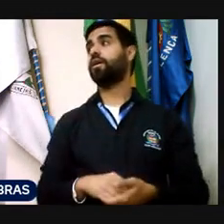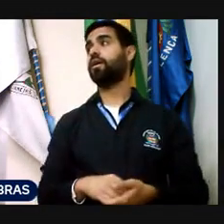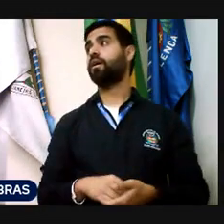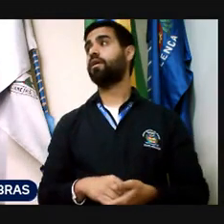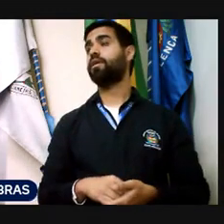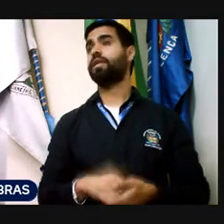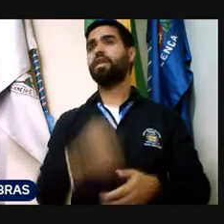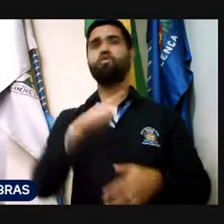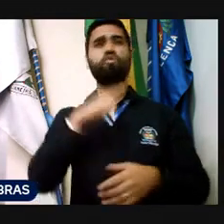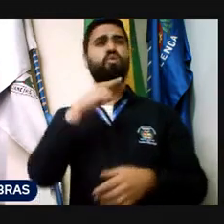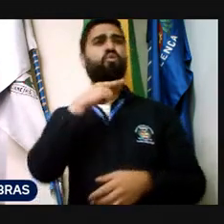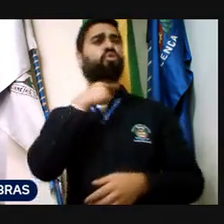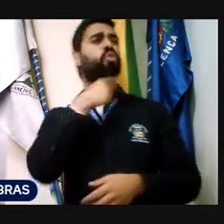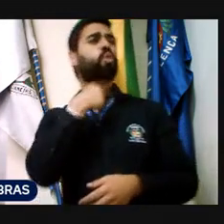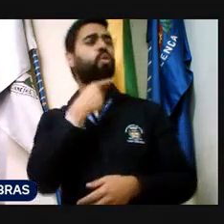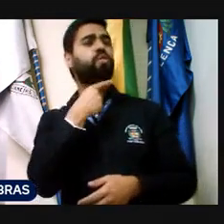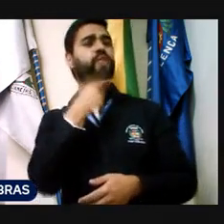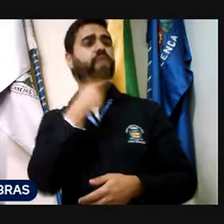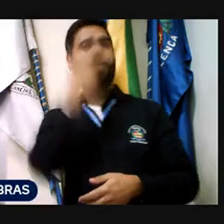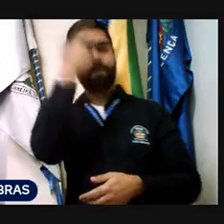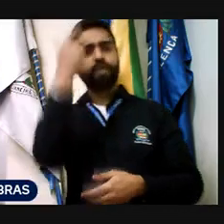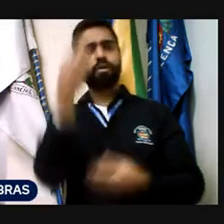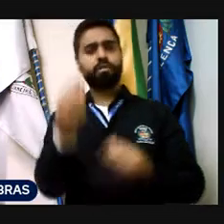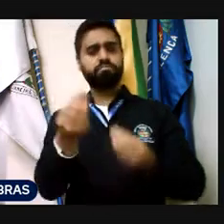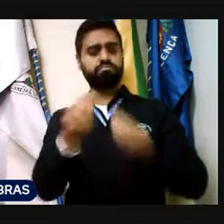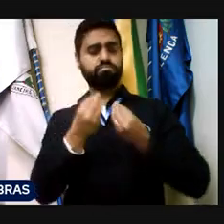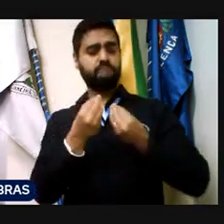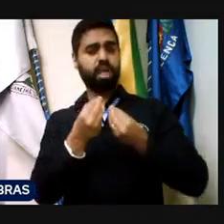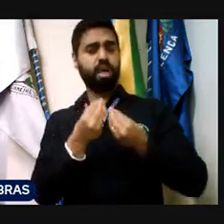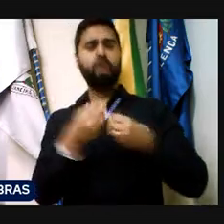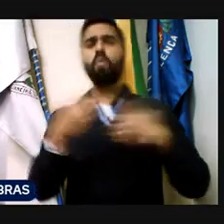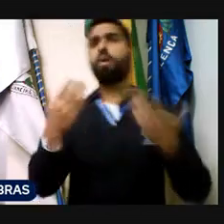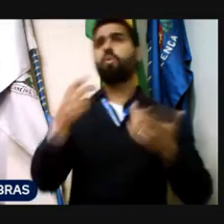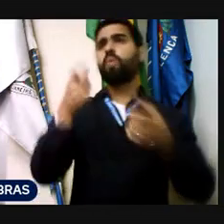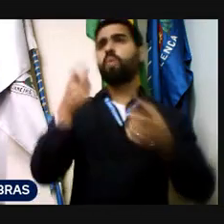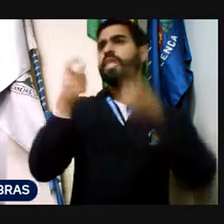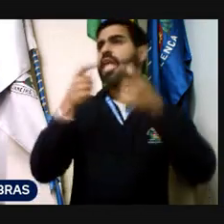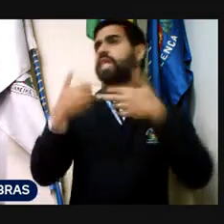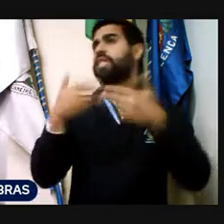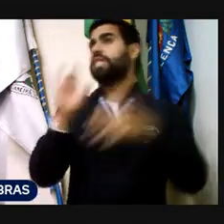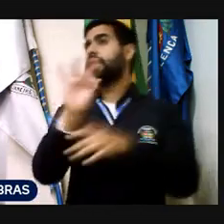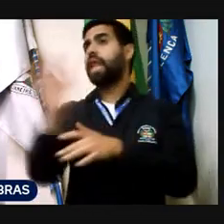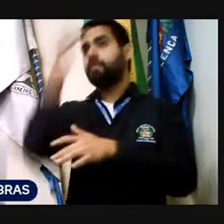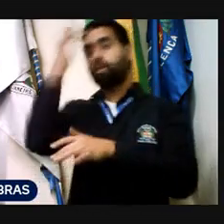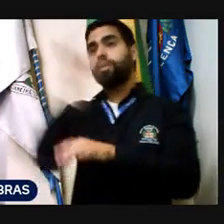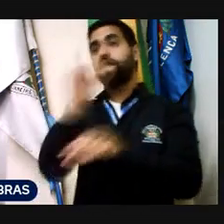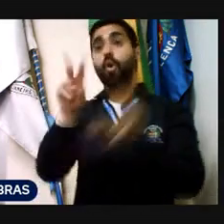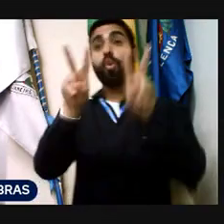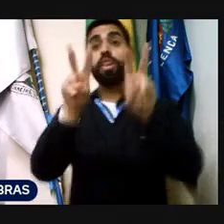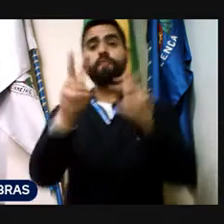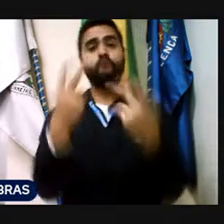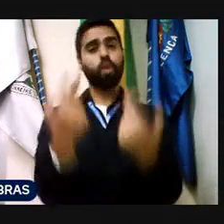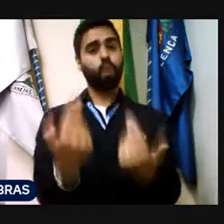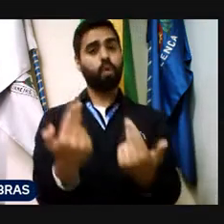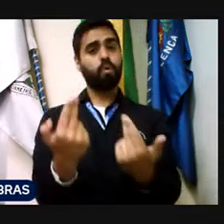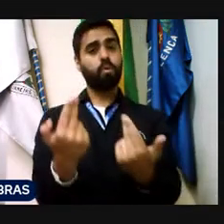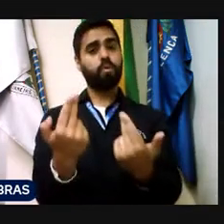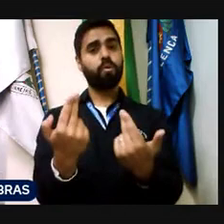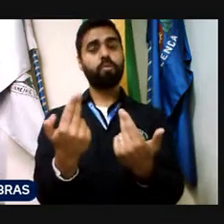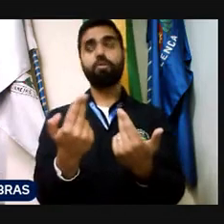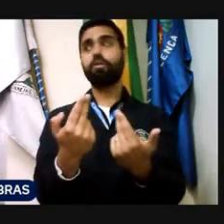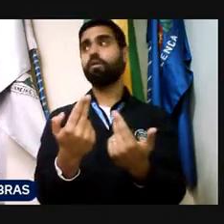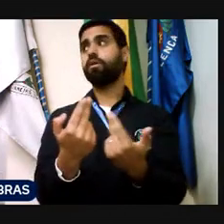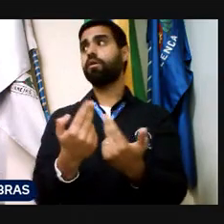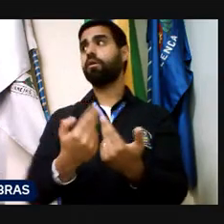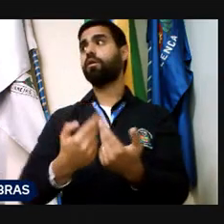em dúvida quem a intenção de cada um. Então, quando o tema for o mesmo, a gente